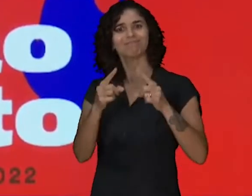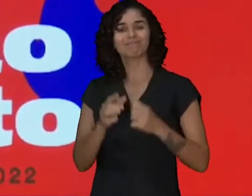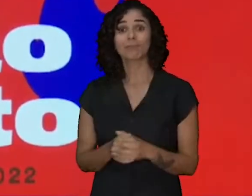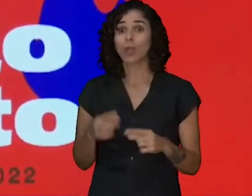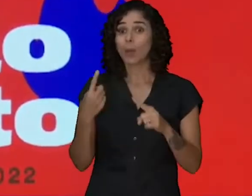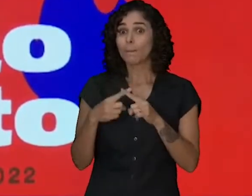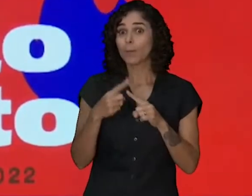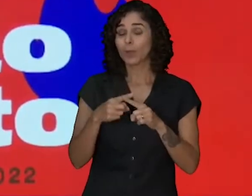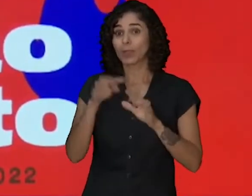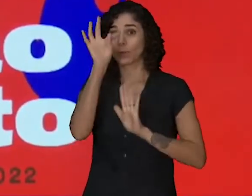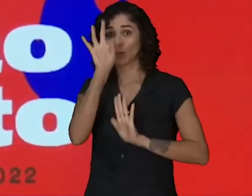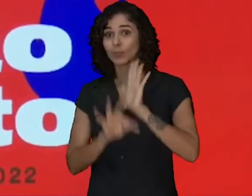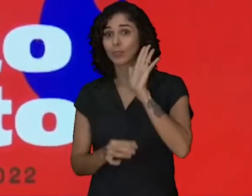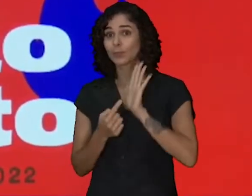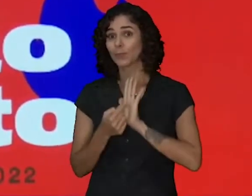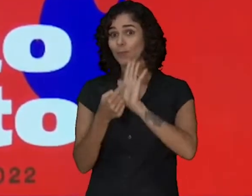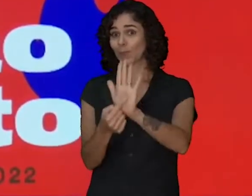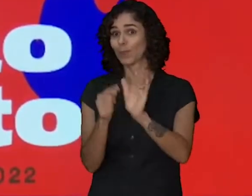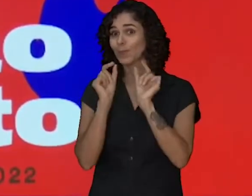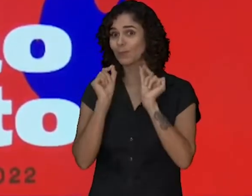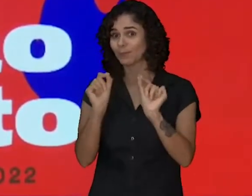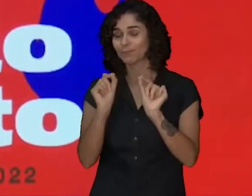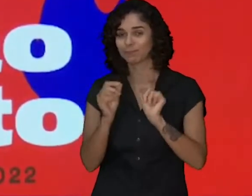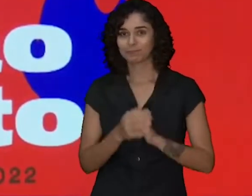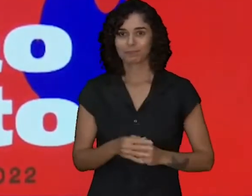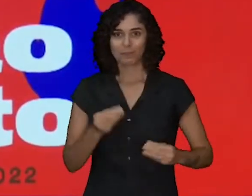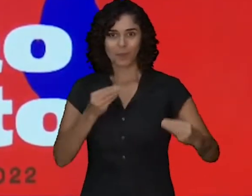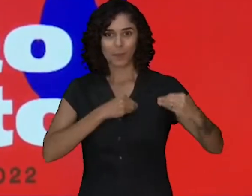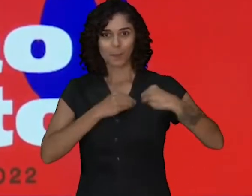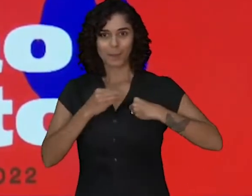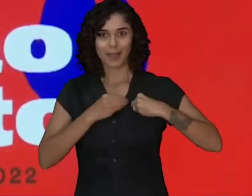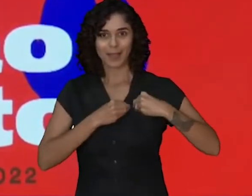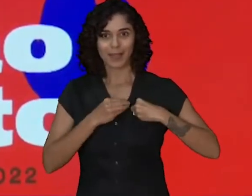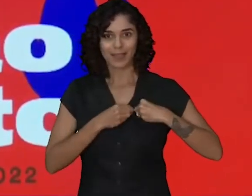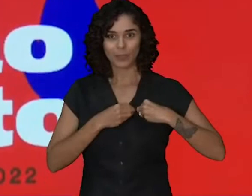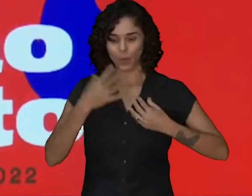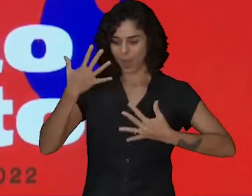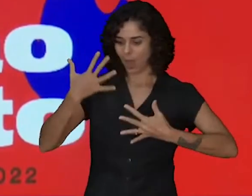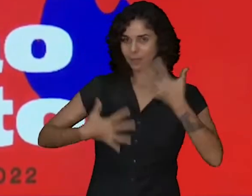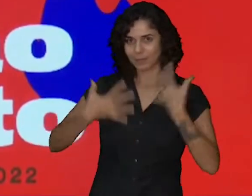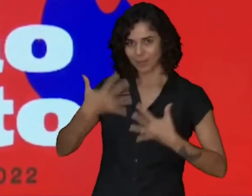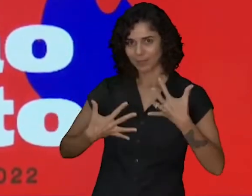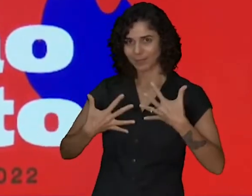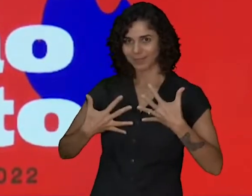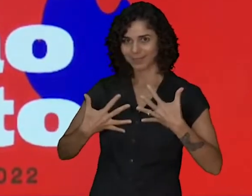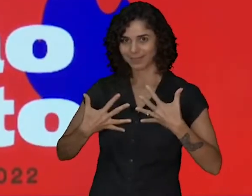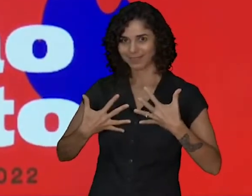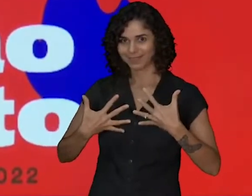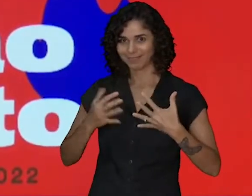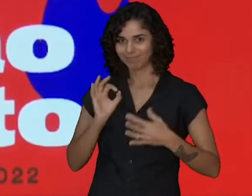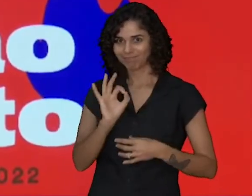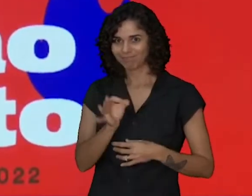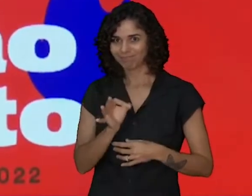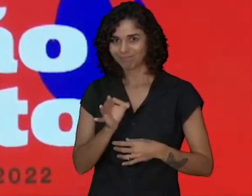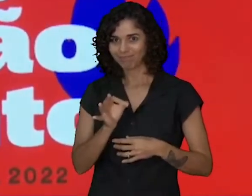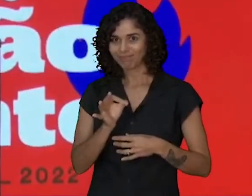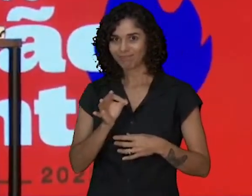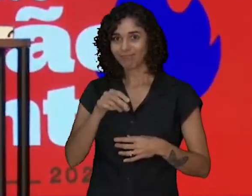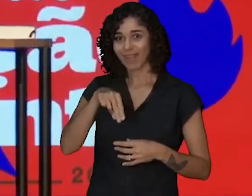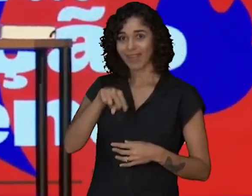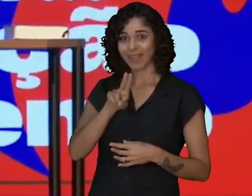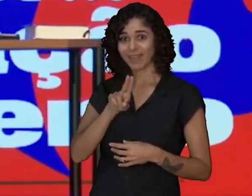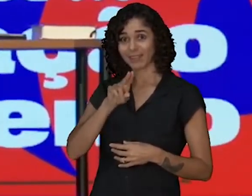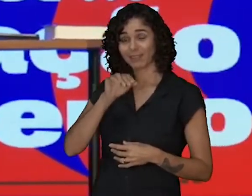texto diz que o pecado nos atrapalha. Na NVI diz